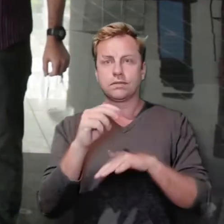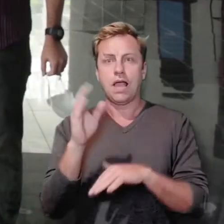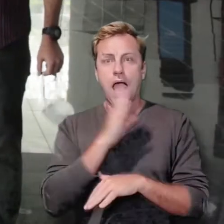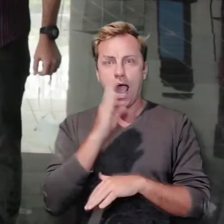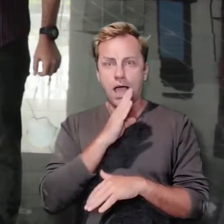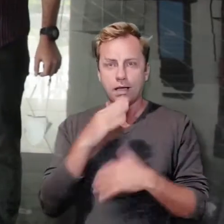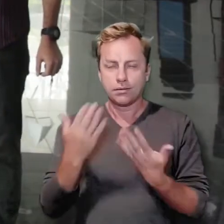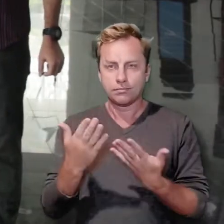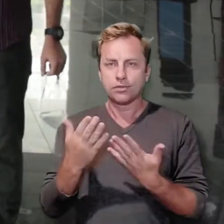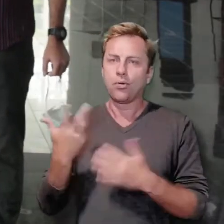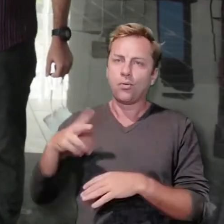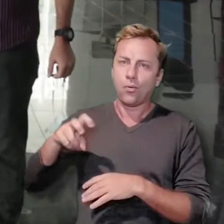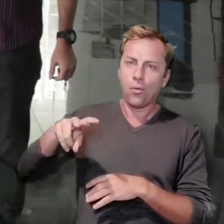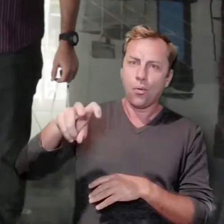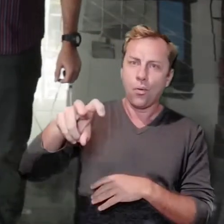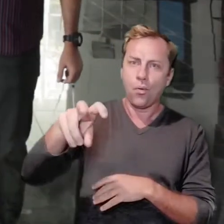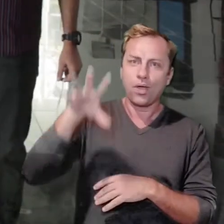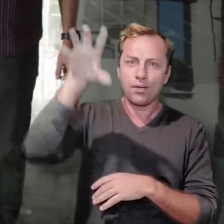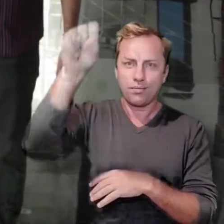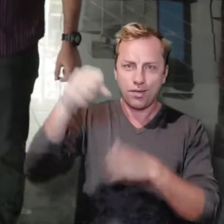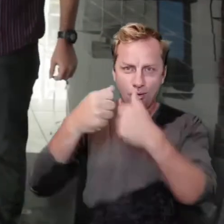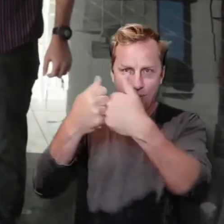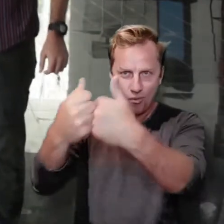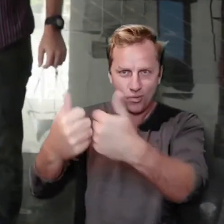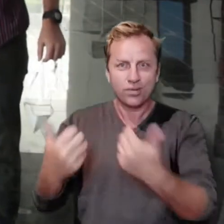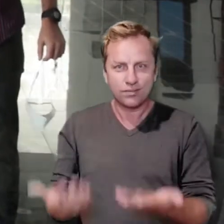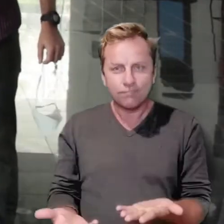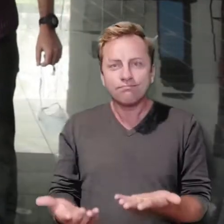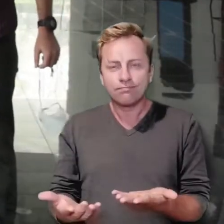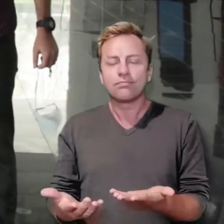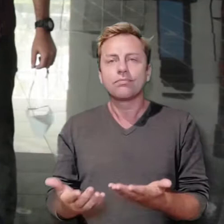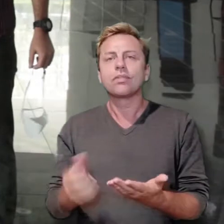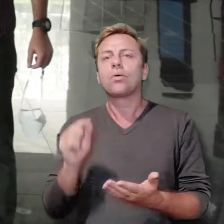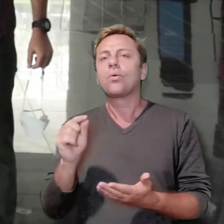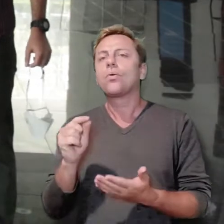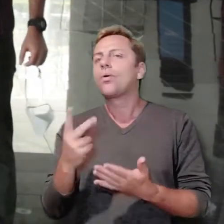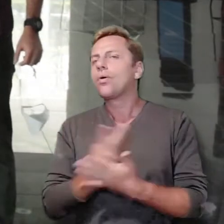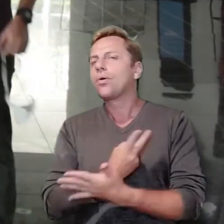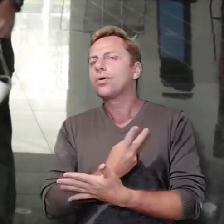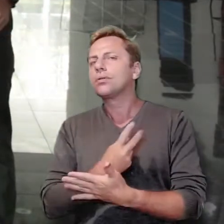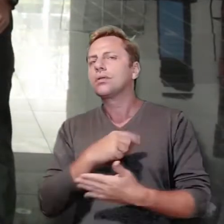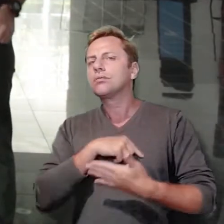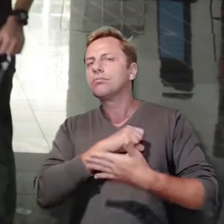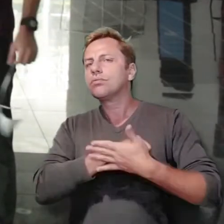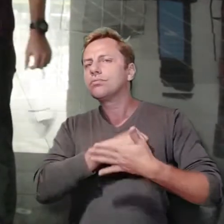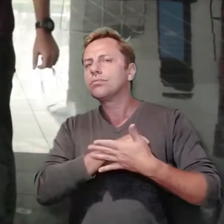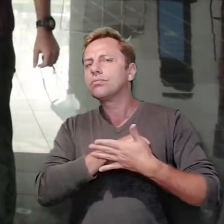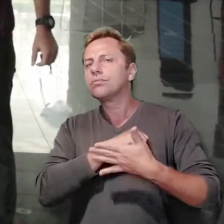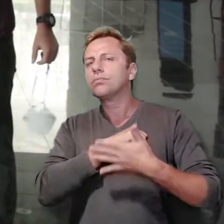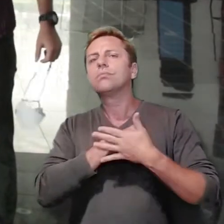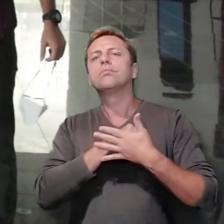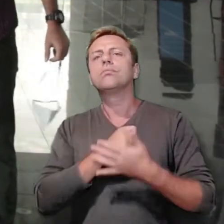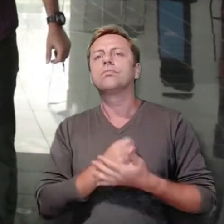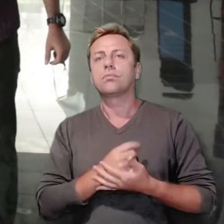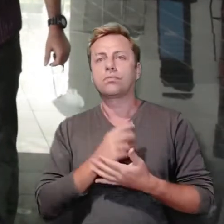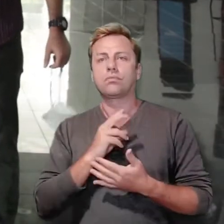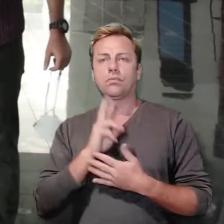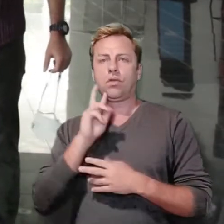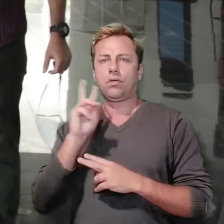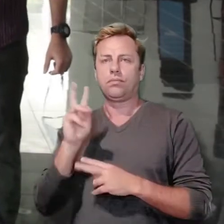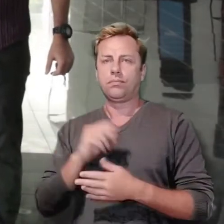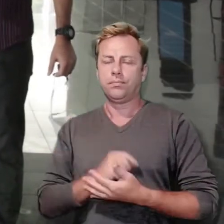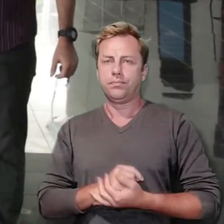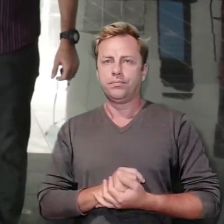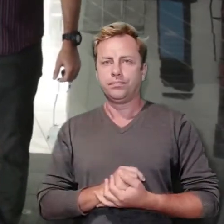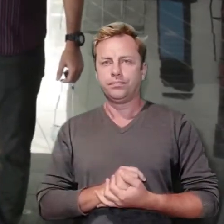escada mais rápido, ou correr para pegar um ônibus, o que ocorre com as batidas do nosso coração?